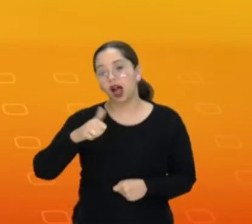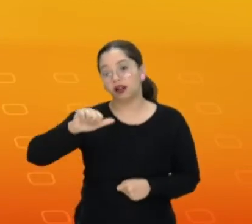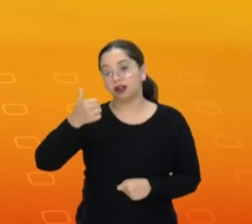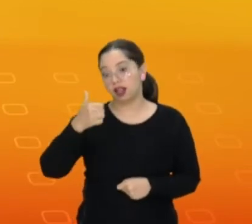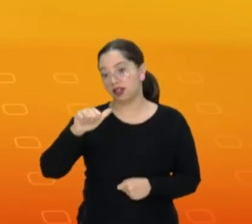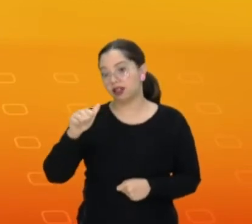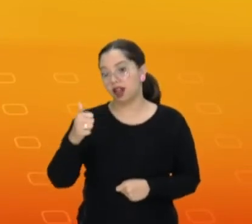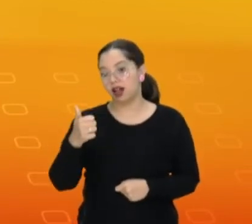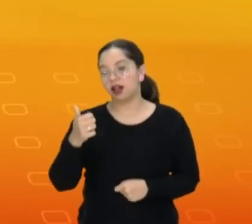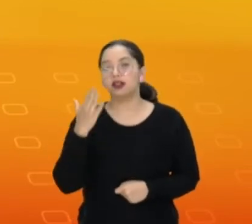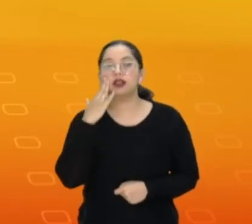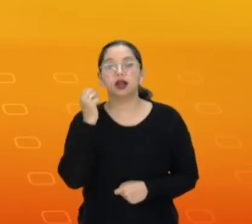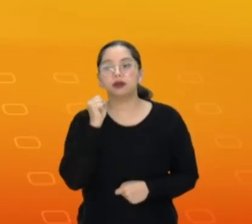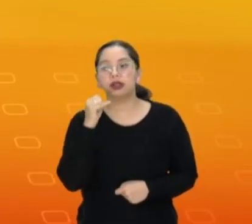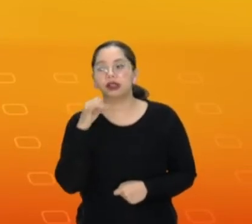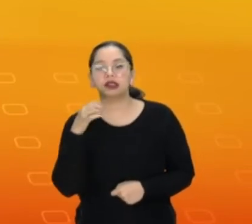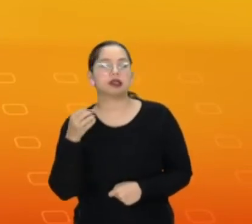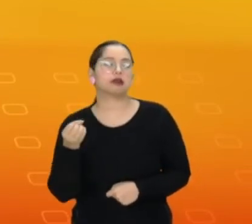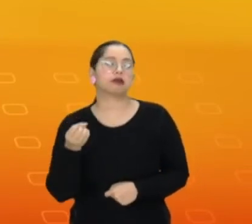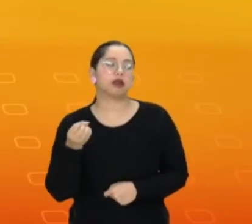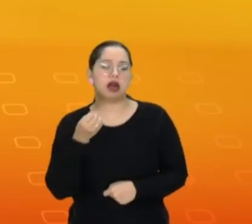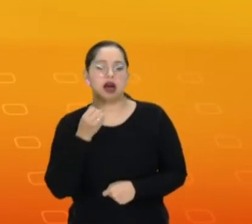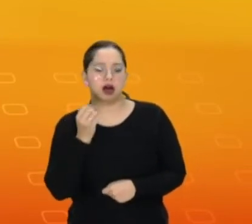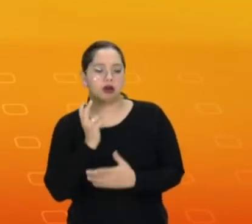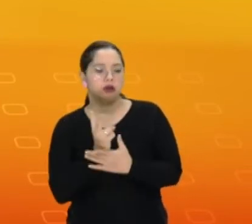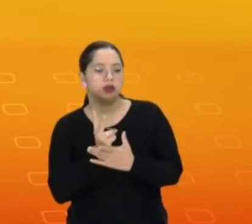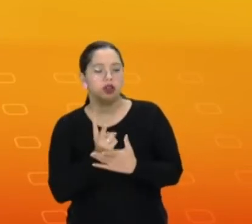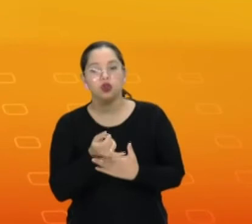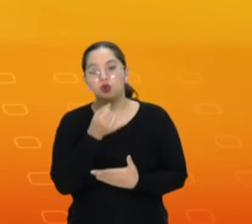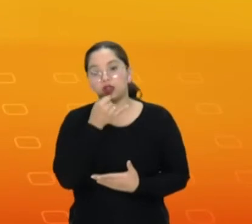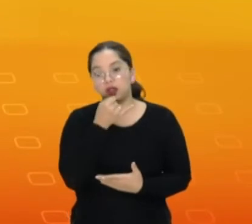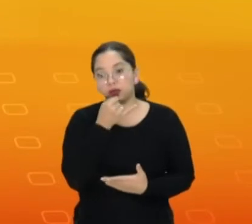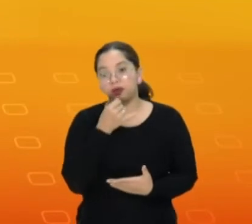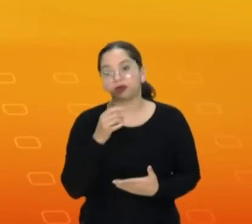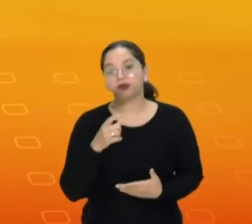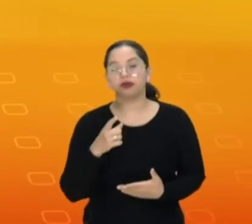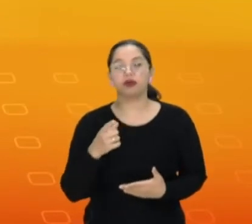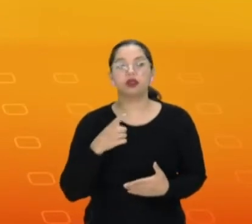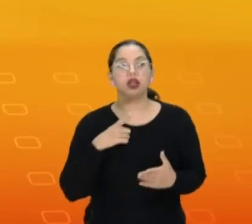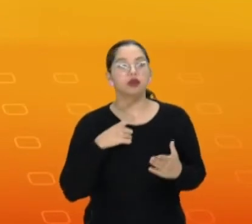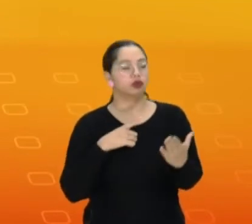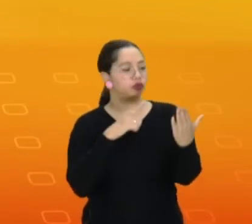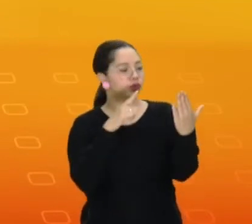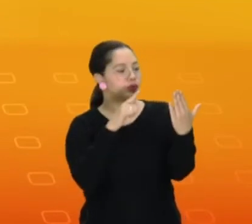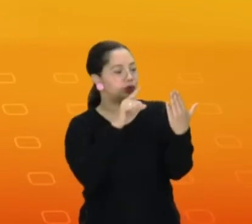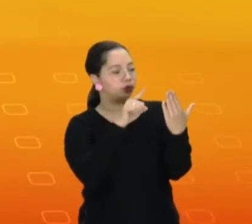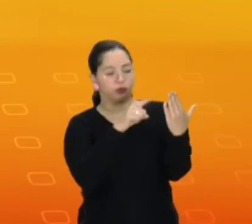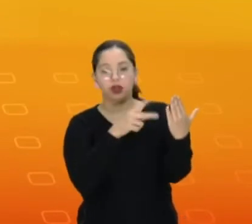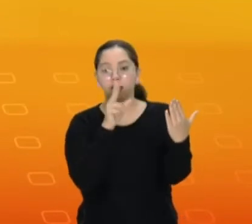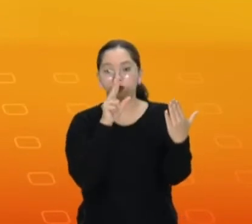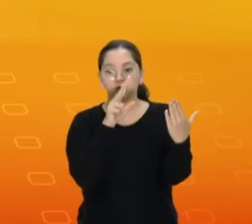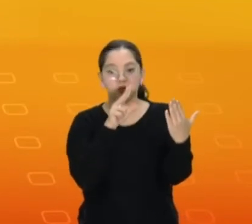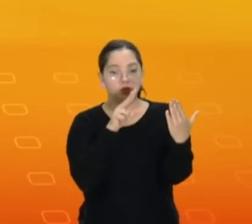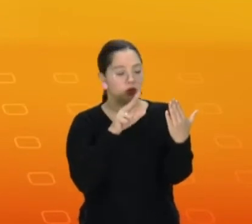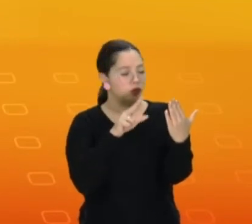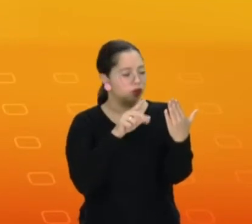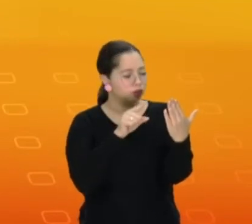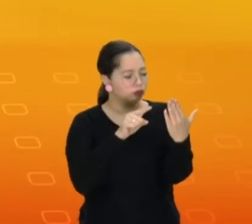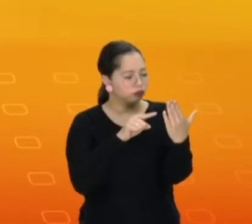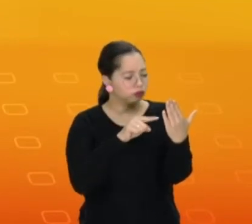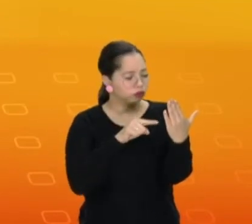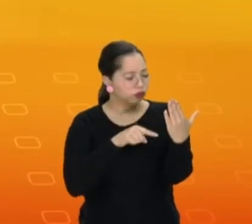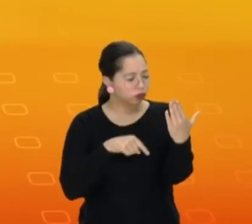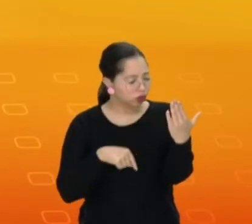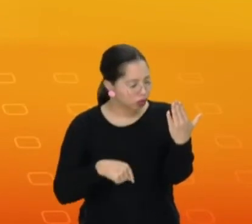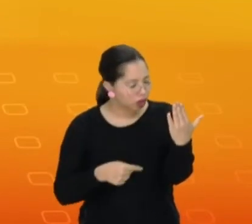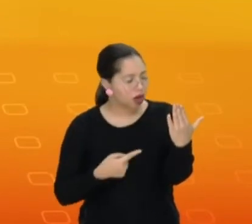tá tem uma análise primeiro do portfólio né a posicionar the portfolio fazer o quê que tem afinidade com luzes